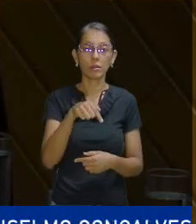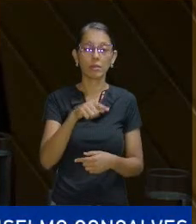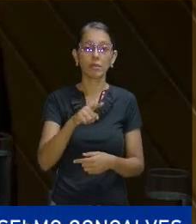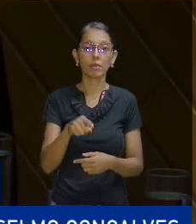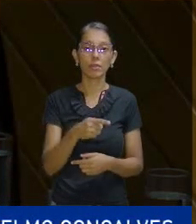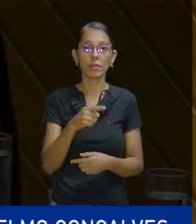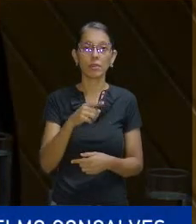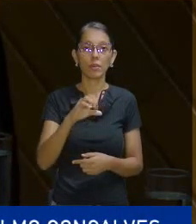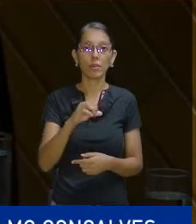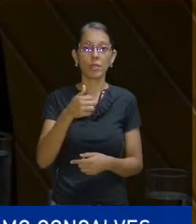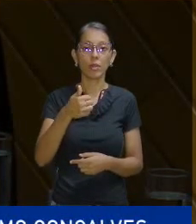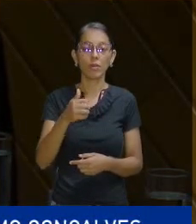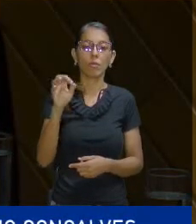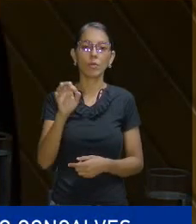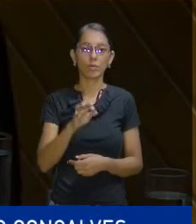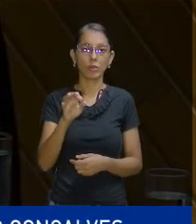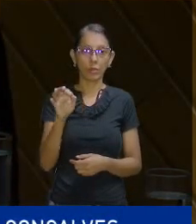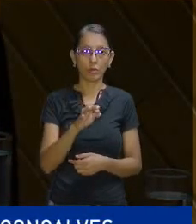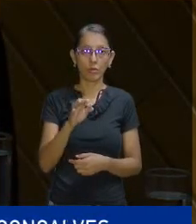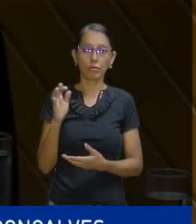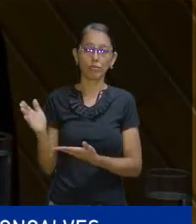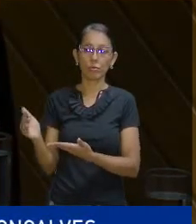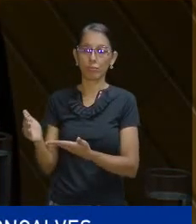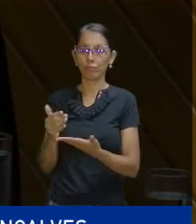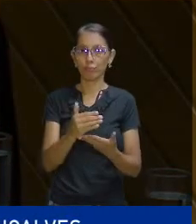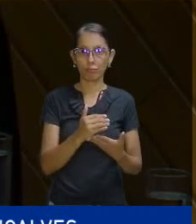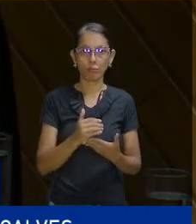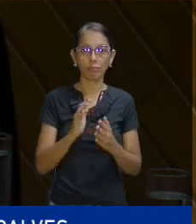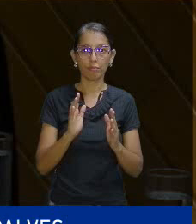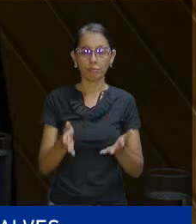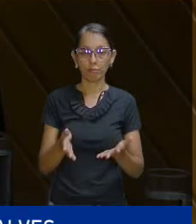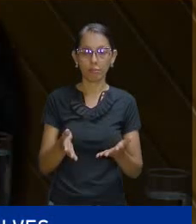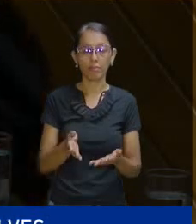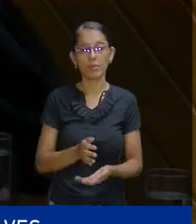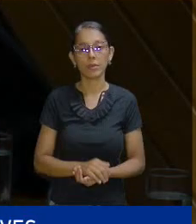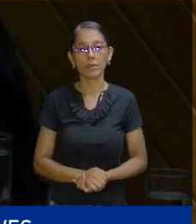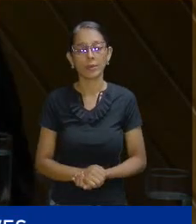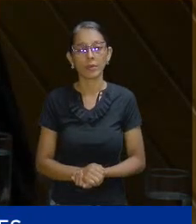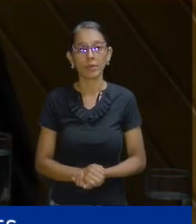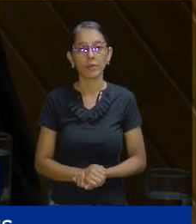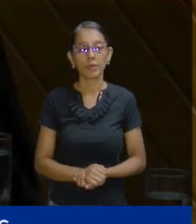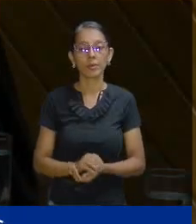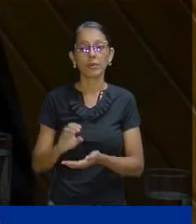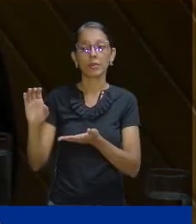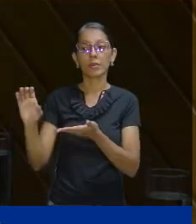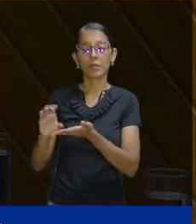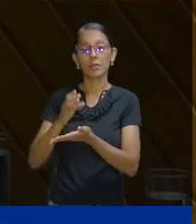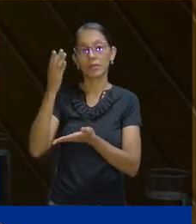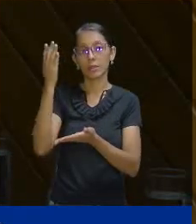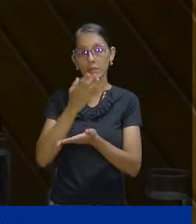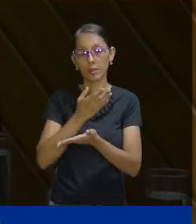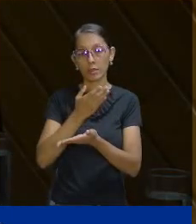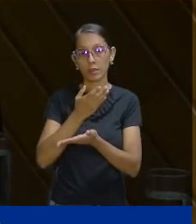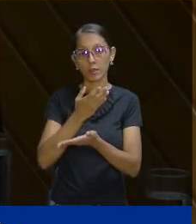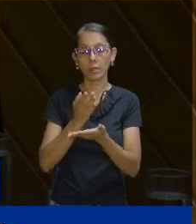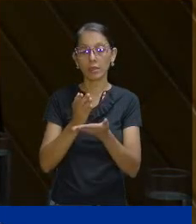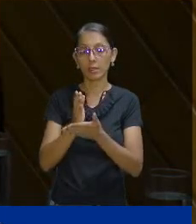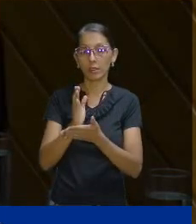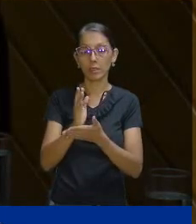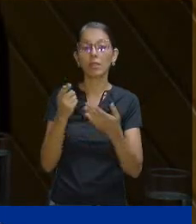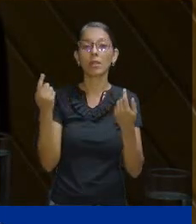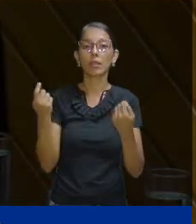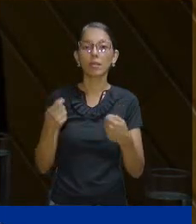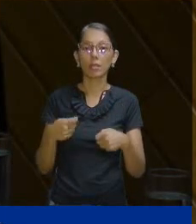17,91% do total de recursos públicos arrecadados. É certo que, para aprovar as contas com ressalvas, a jurisprudência